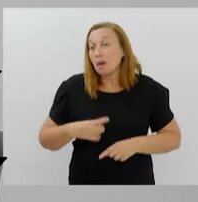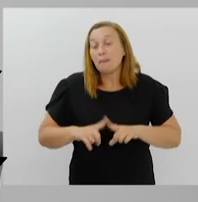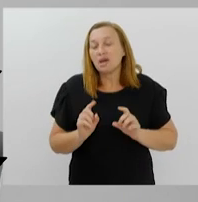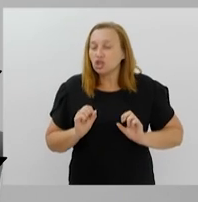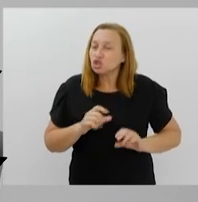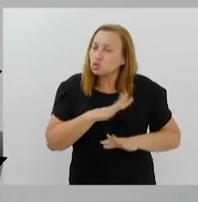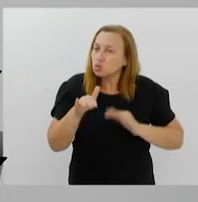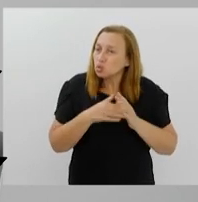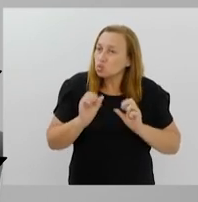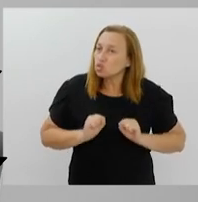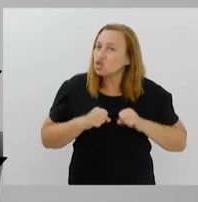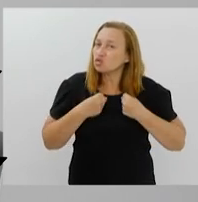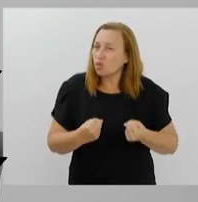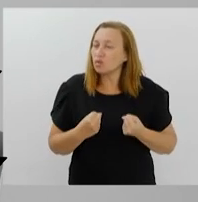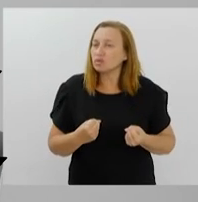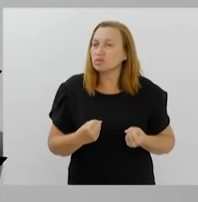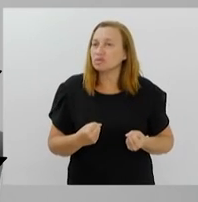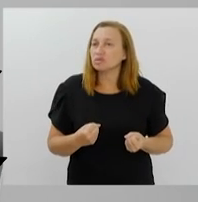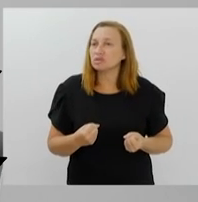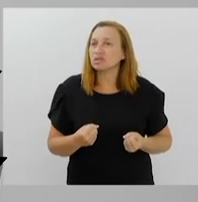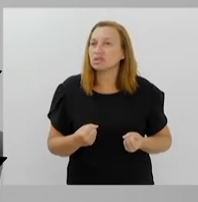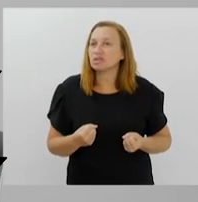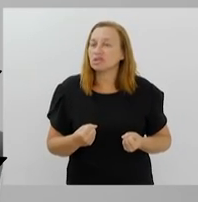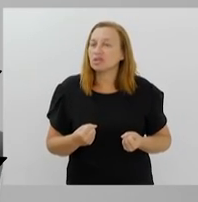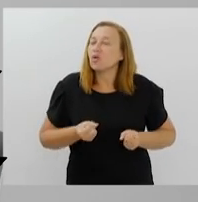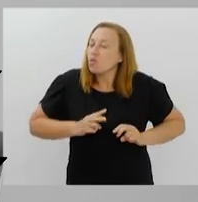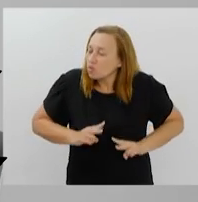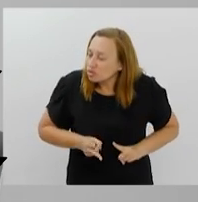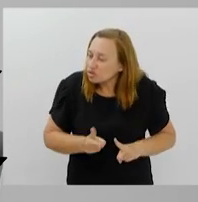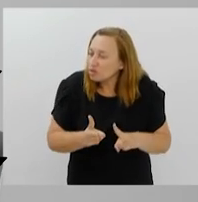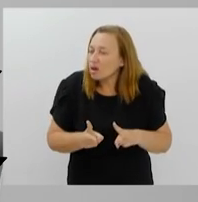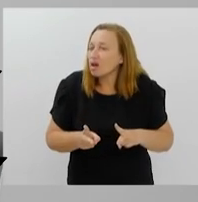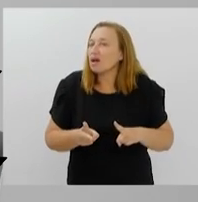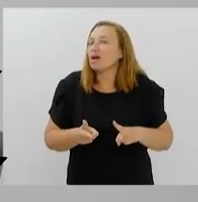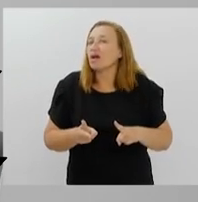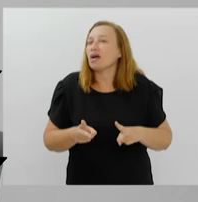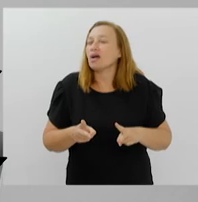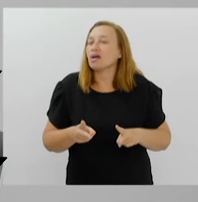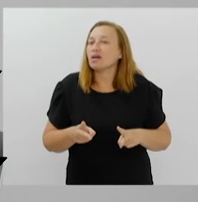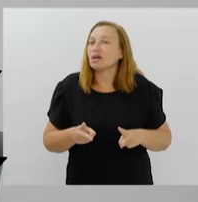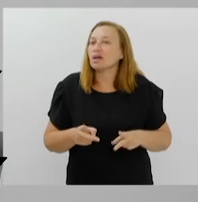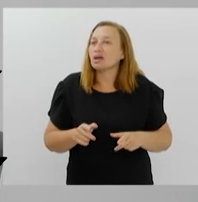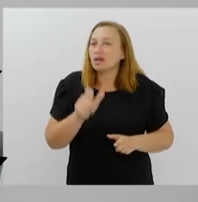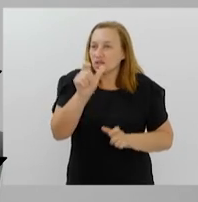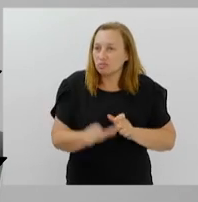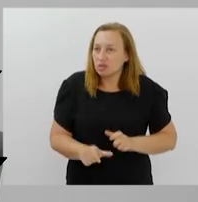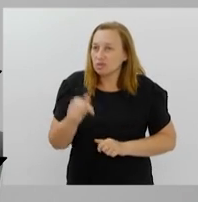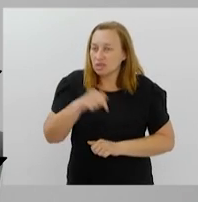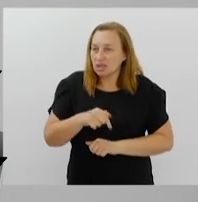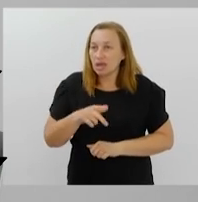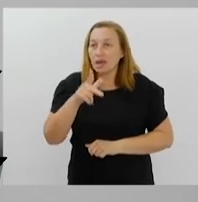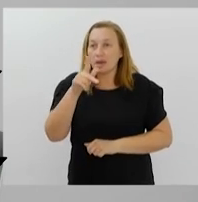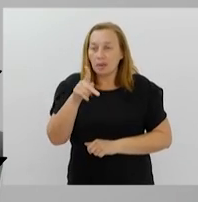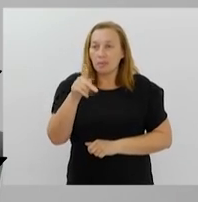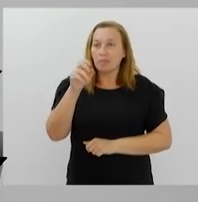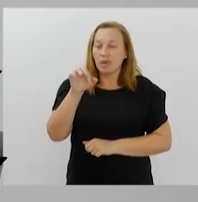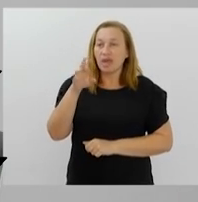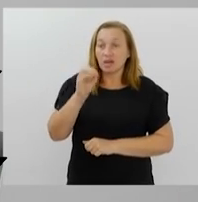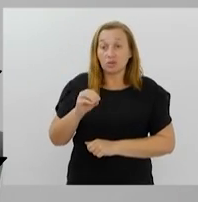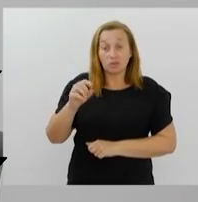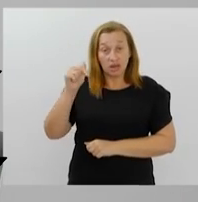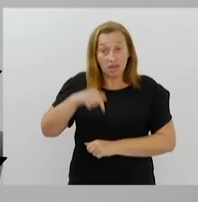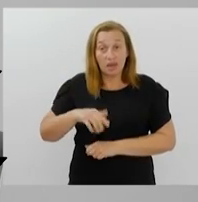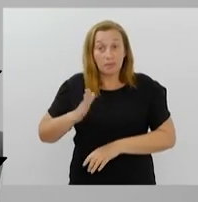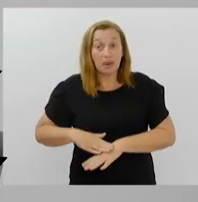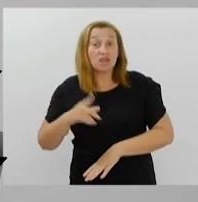esforço que tá sendo feito de continuar seguindo em frente das pessoas tá aqui do Pedro tá aqui mais um dia isso